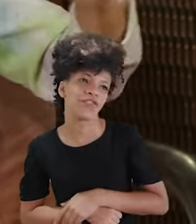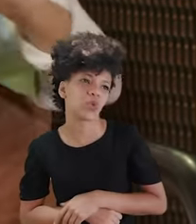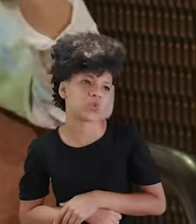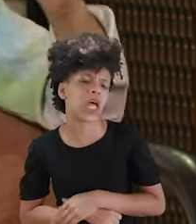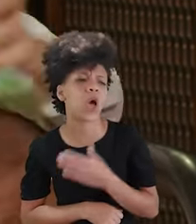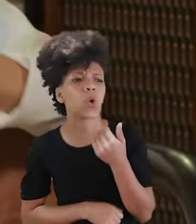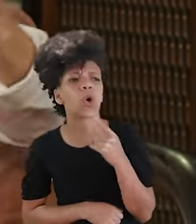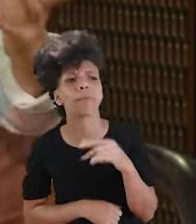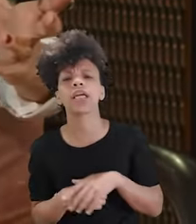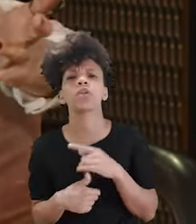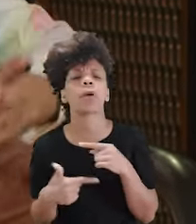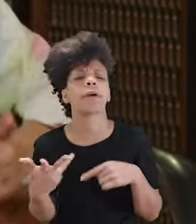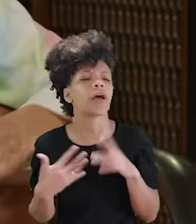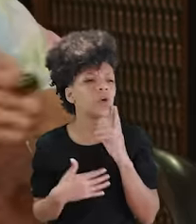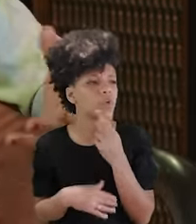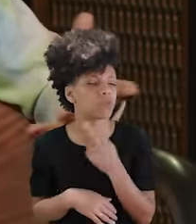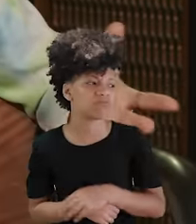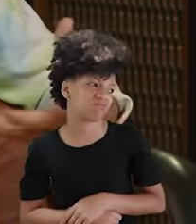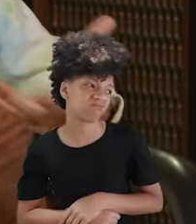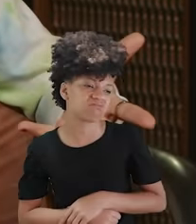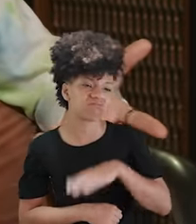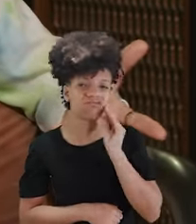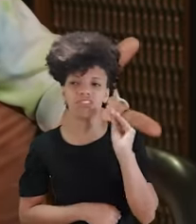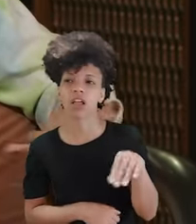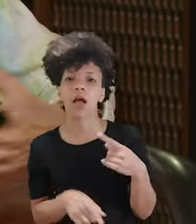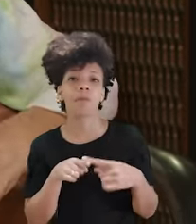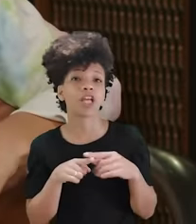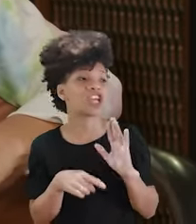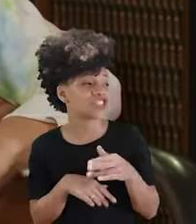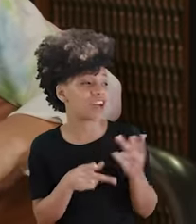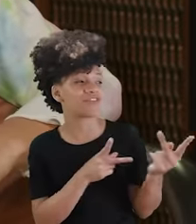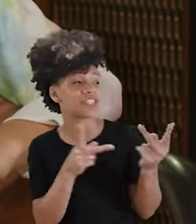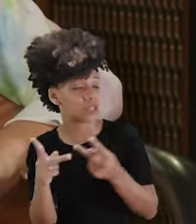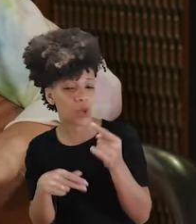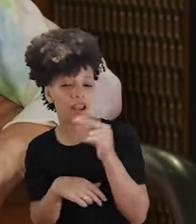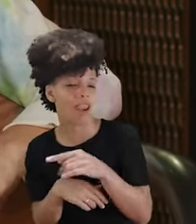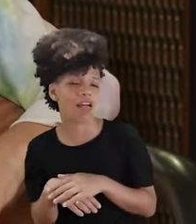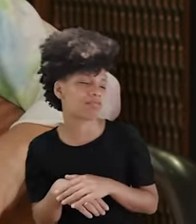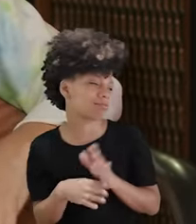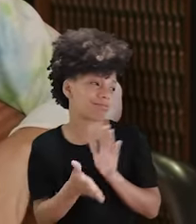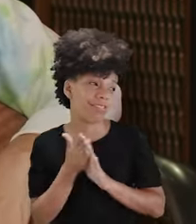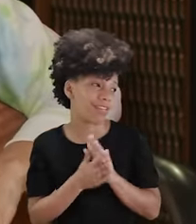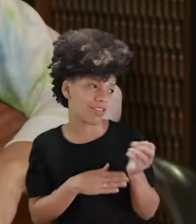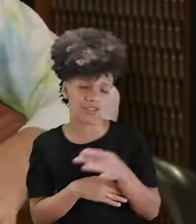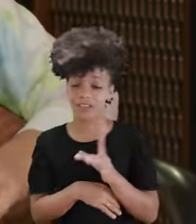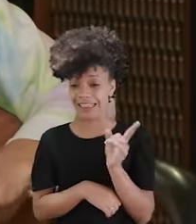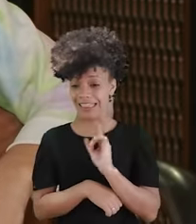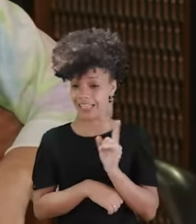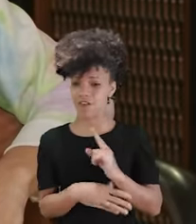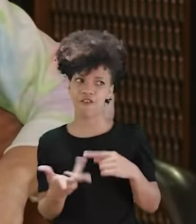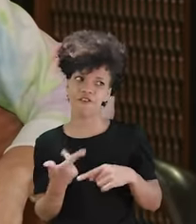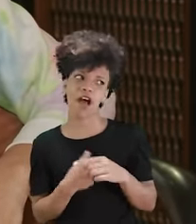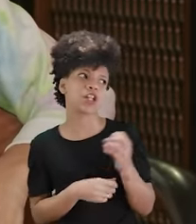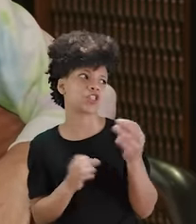já passou por lá nada é novidade para você não muitas coisas são novidades mas eu acredito que eu sofri bastante